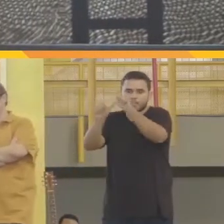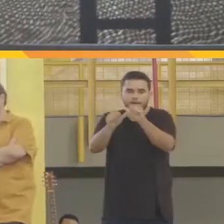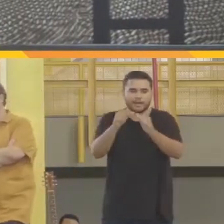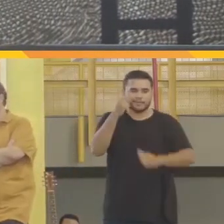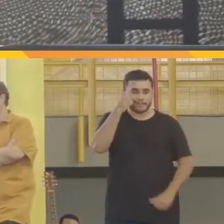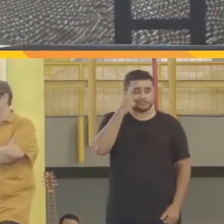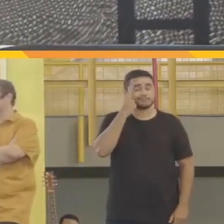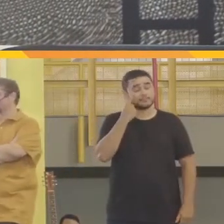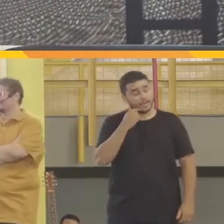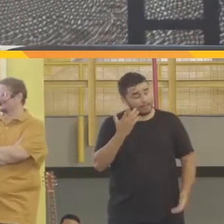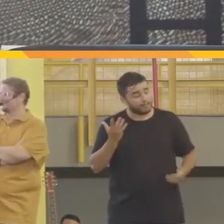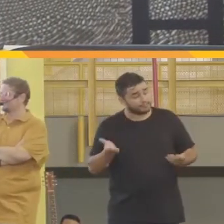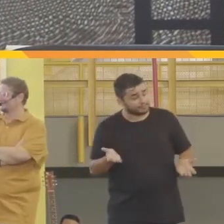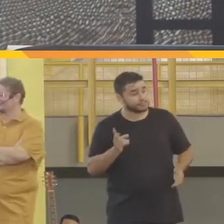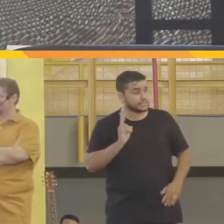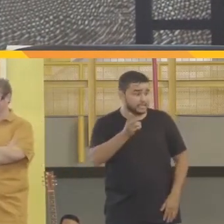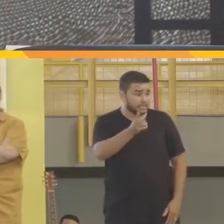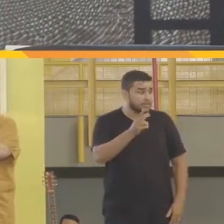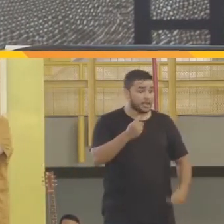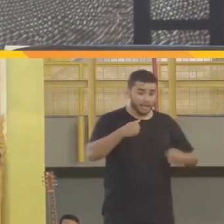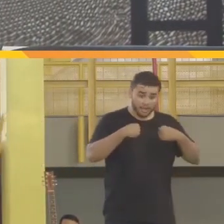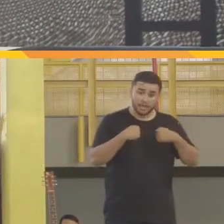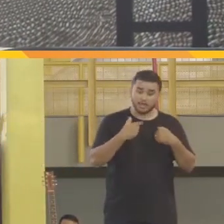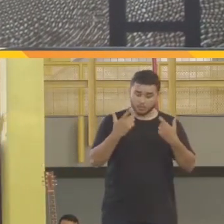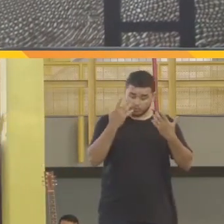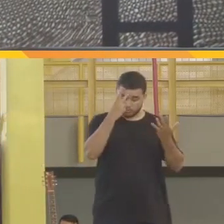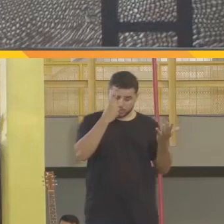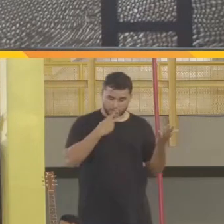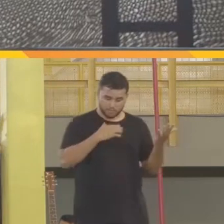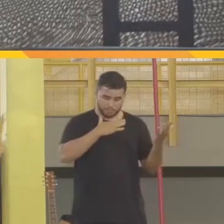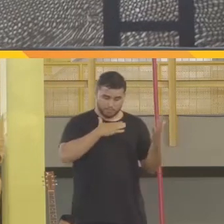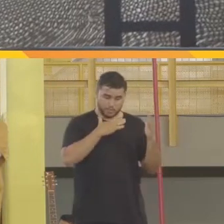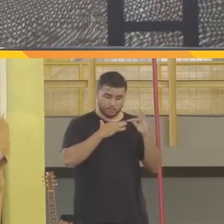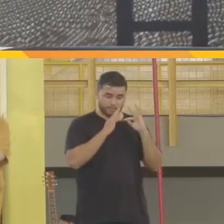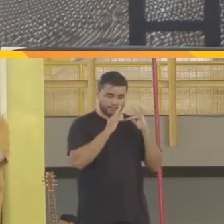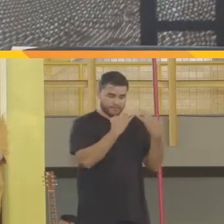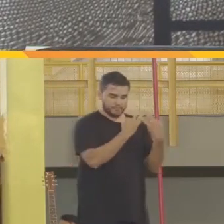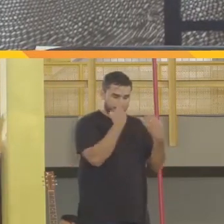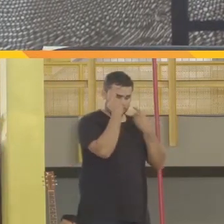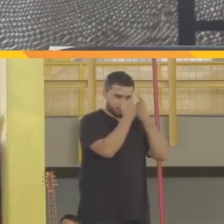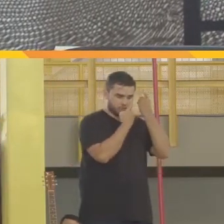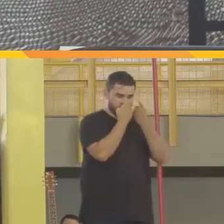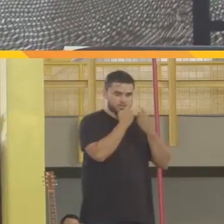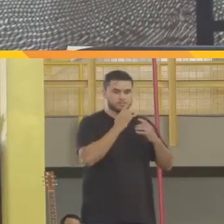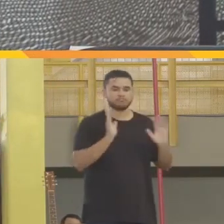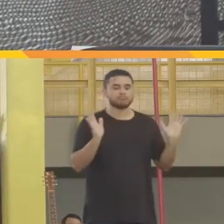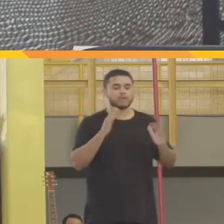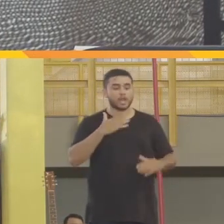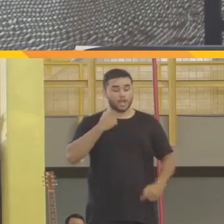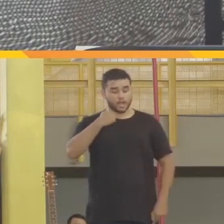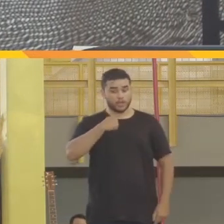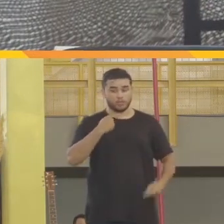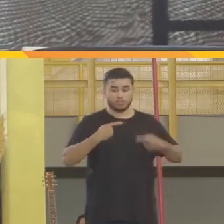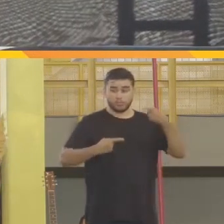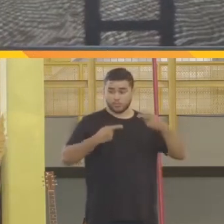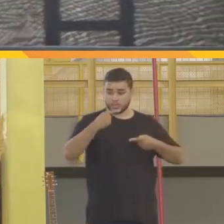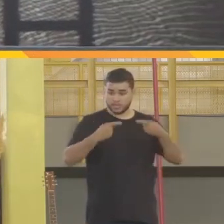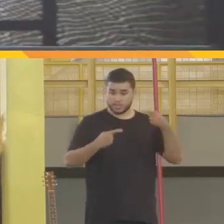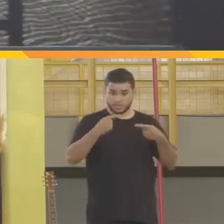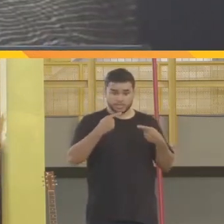bem, isso é patrimonialismo. O patrimonialismo é o político que faz uso, por exemplo,